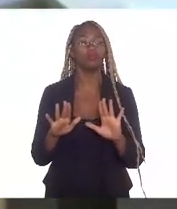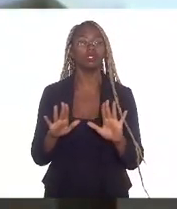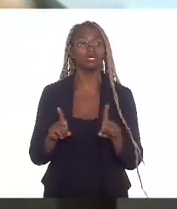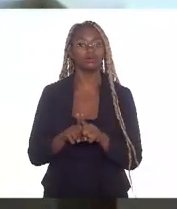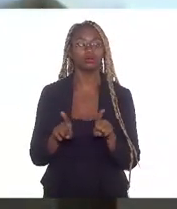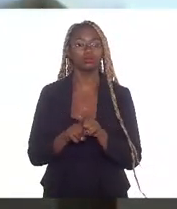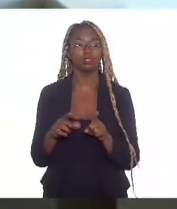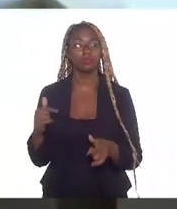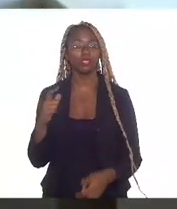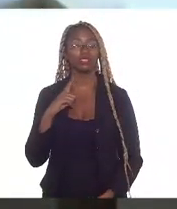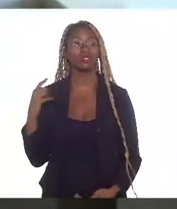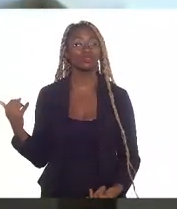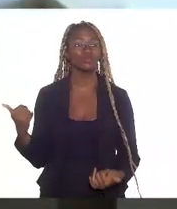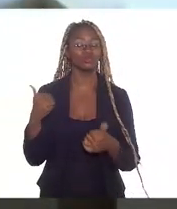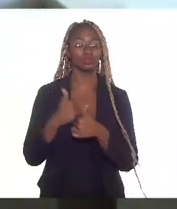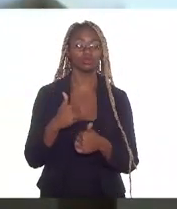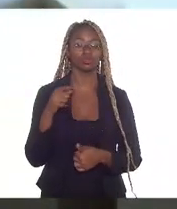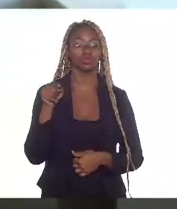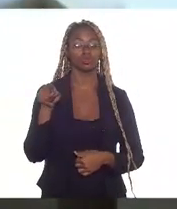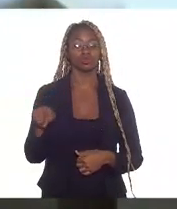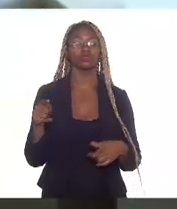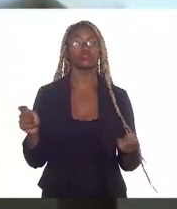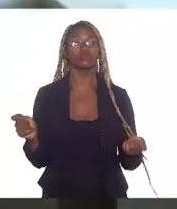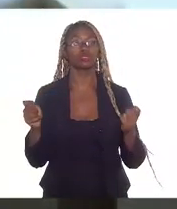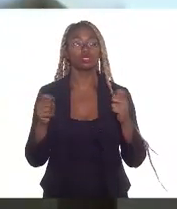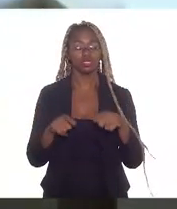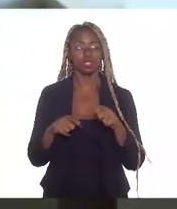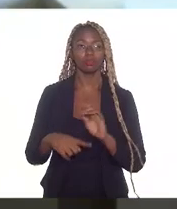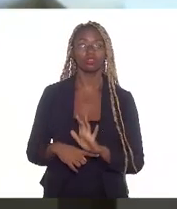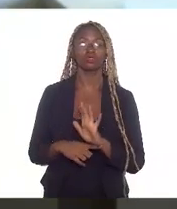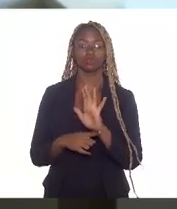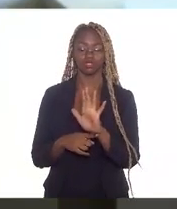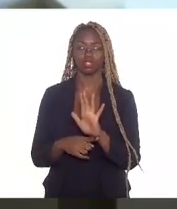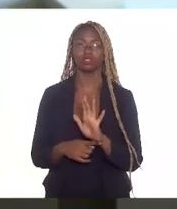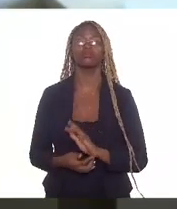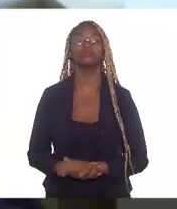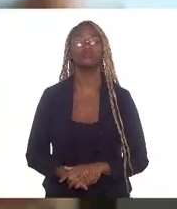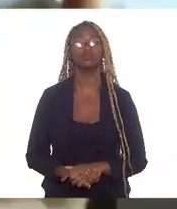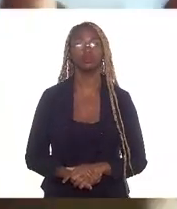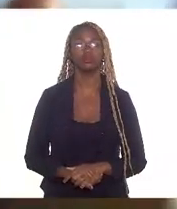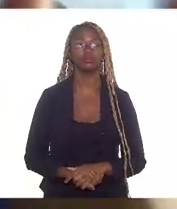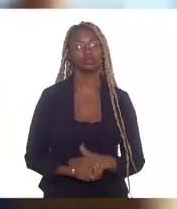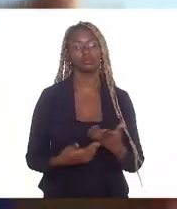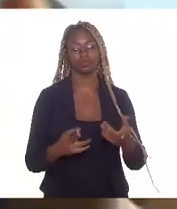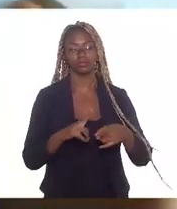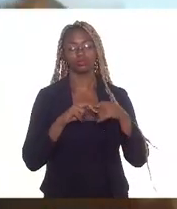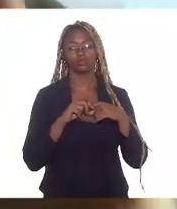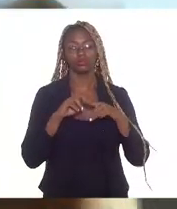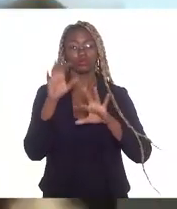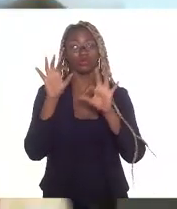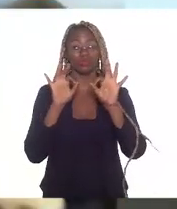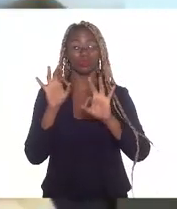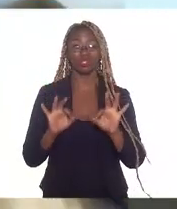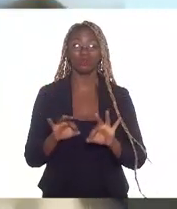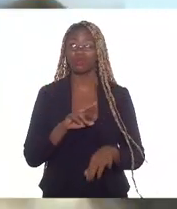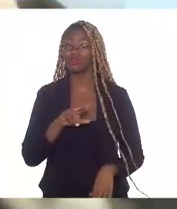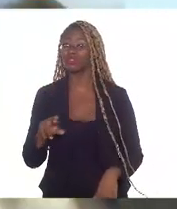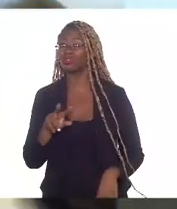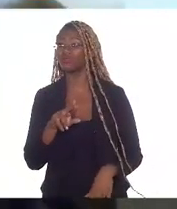saia um substitutivo que possa atender. Afinal de contas, é um programa, não é uma